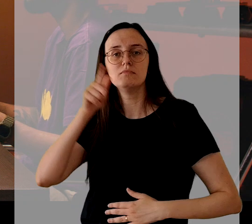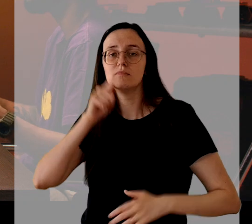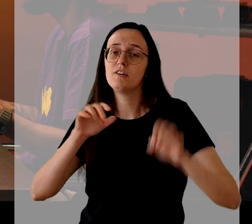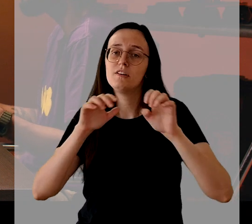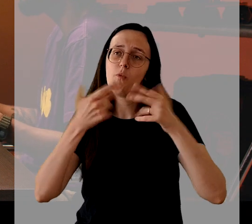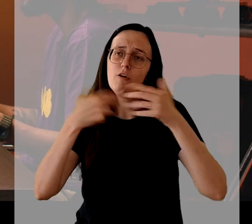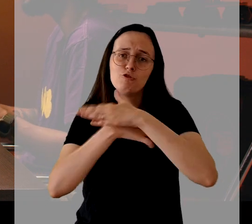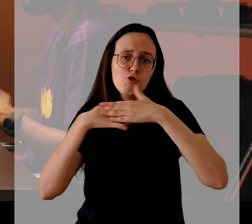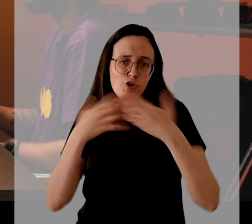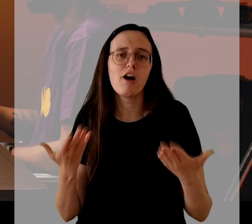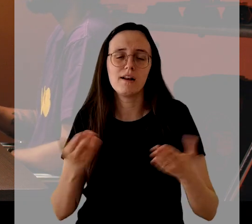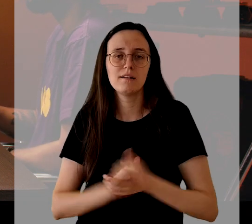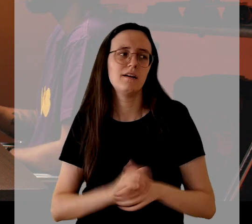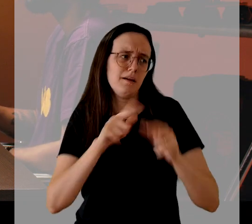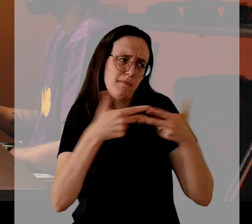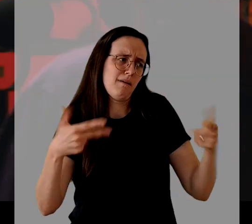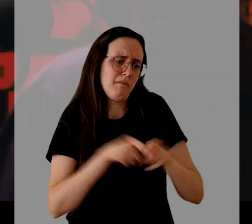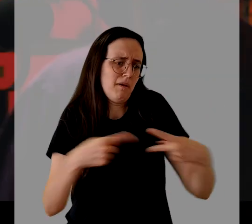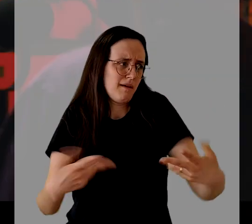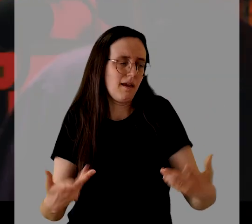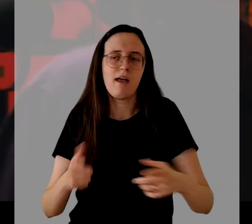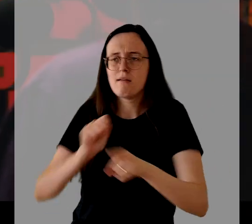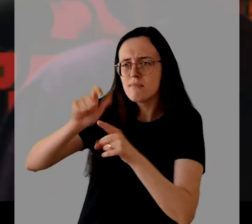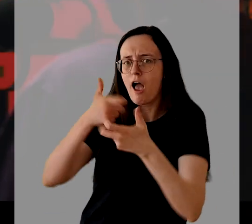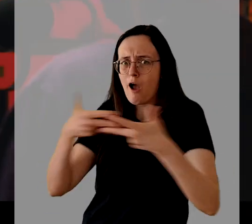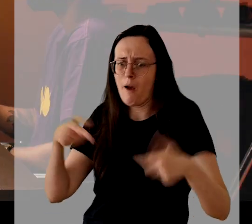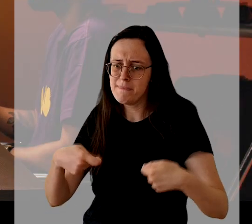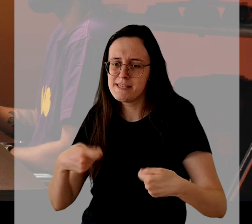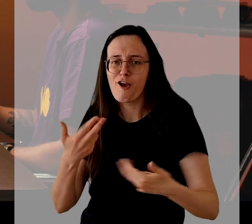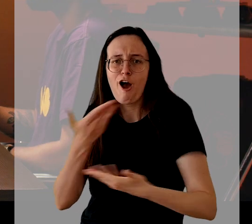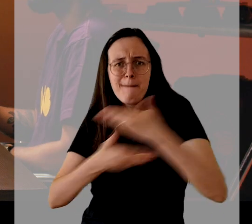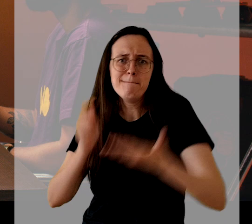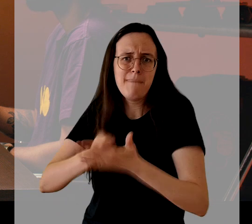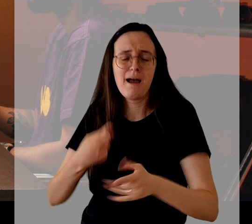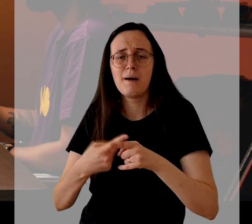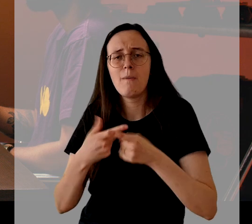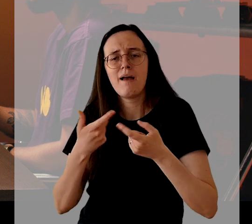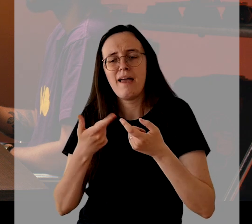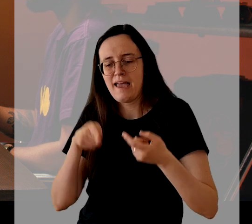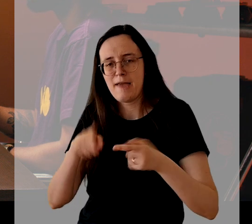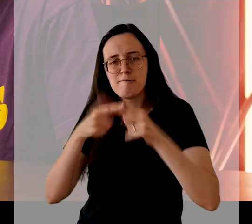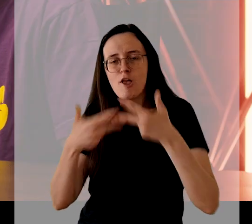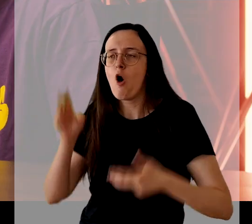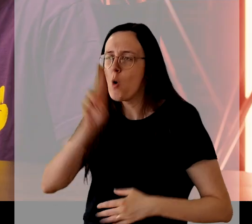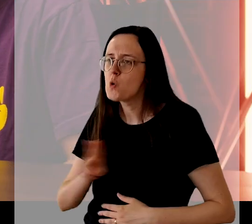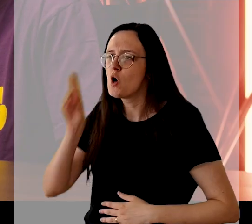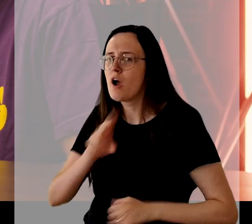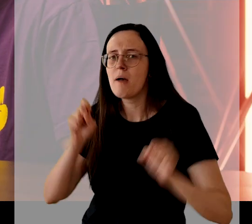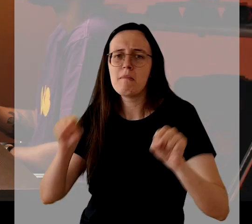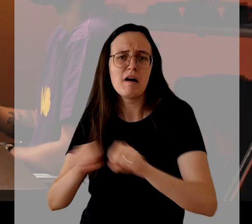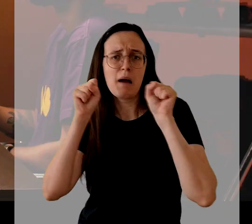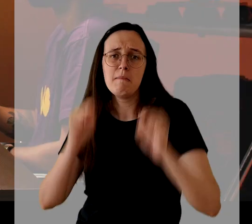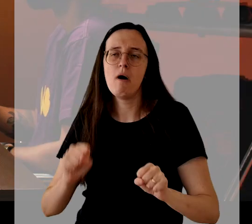em sentido de estrutura, né? Aí o equipamento se pagar também, né? E se pagar. Porque também você tem ali uma depreciação do equipamento, cada vez